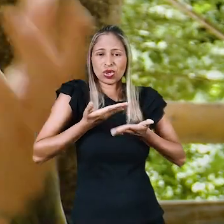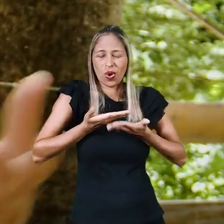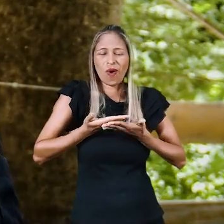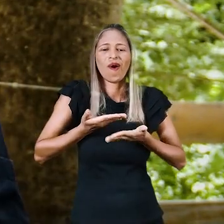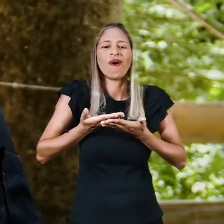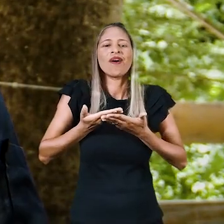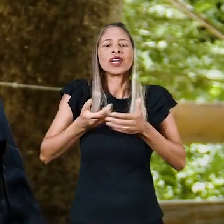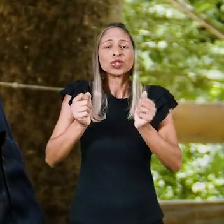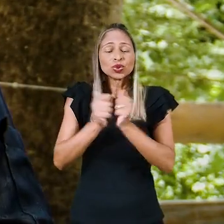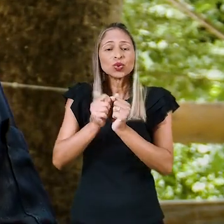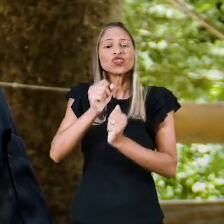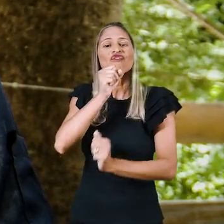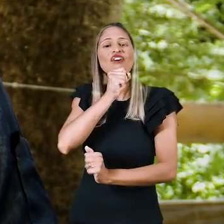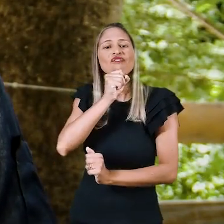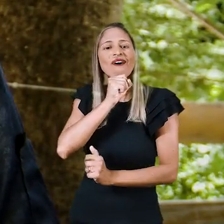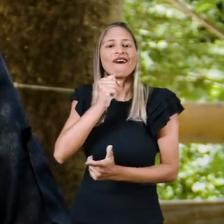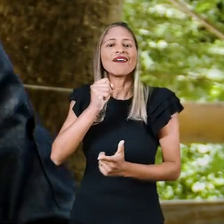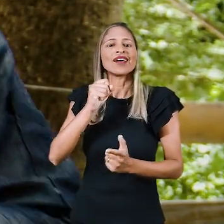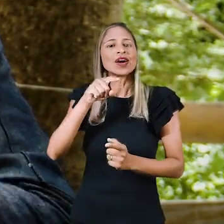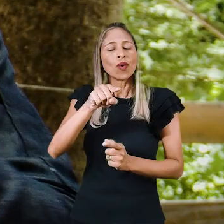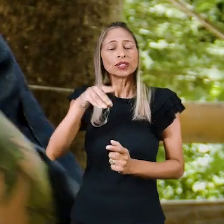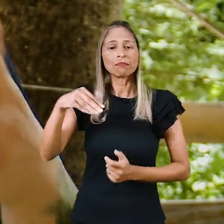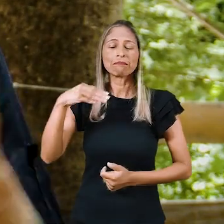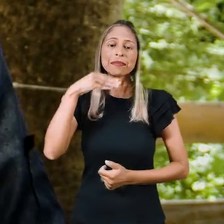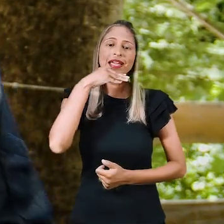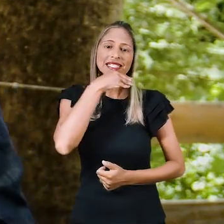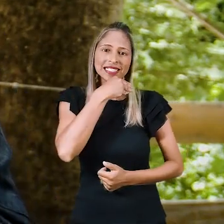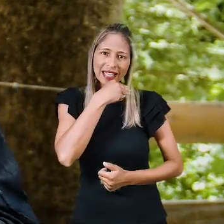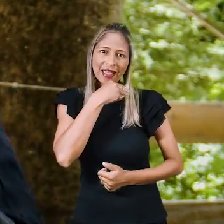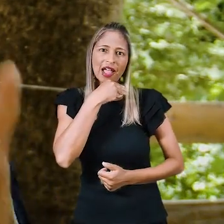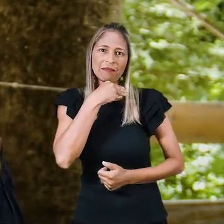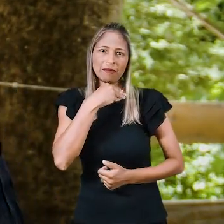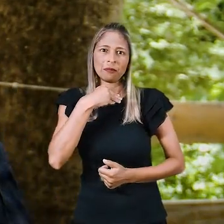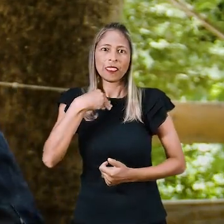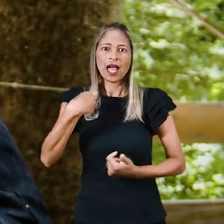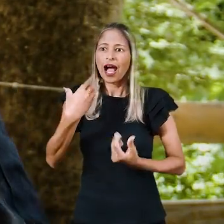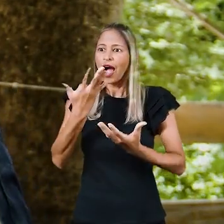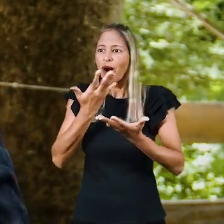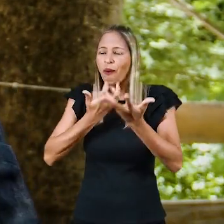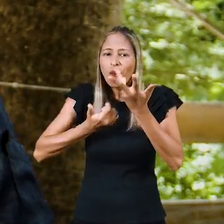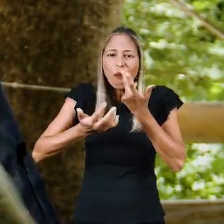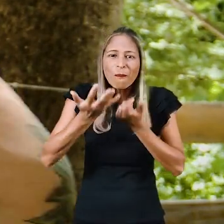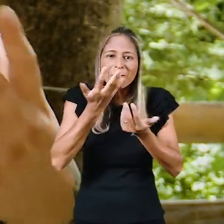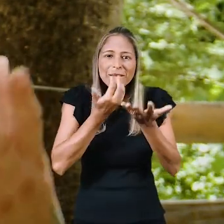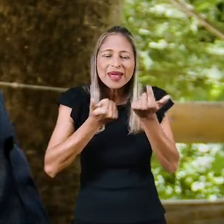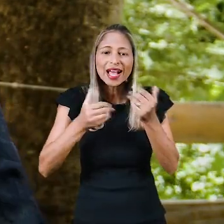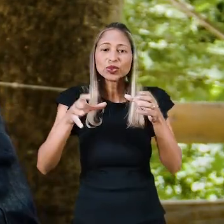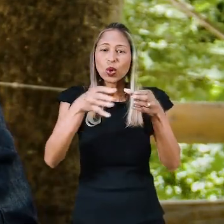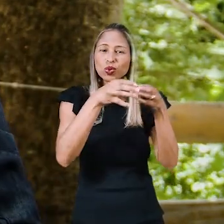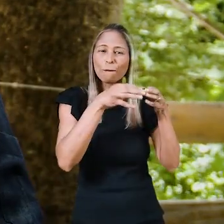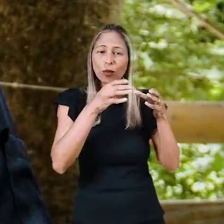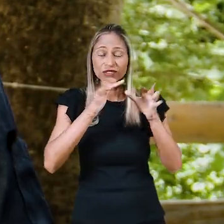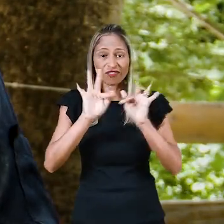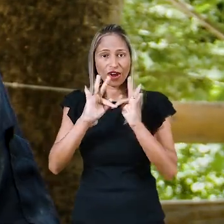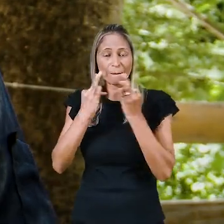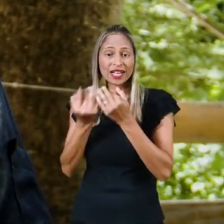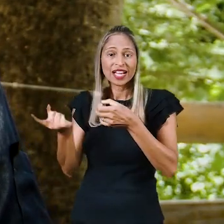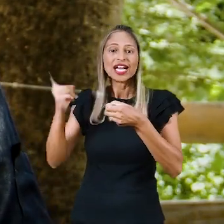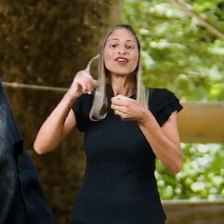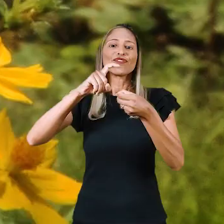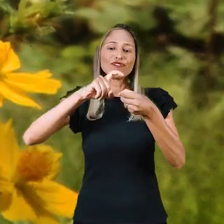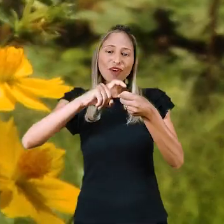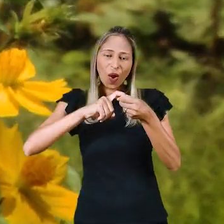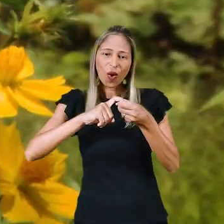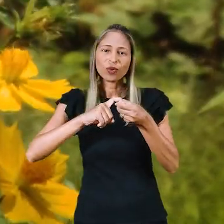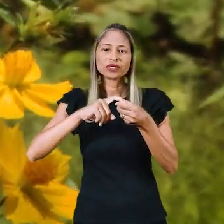escola, por exemplo, com os avós. E quando a gente percebe o lar, né, a comensalidade, o ato de comer coletivamente na família,